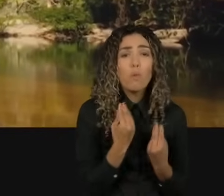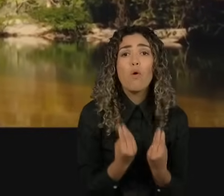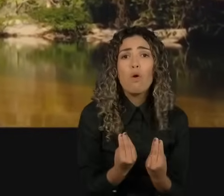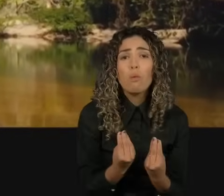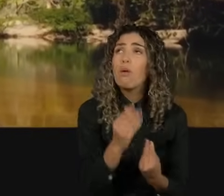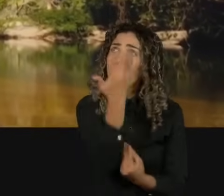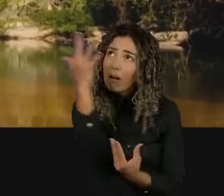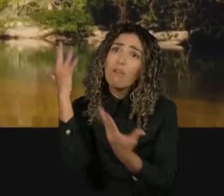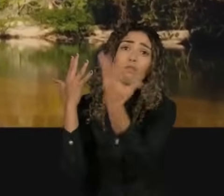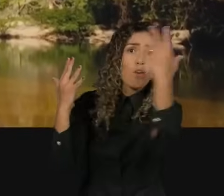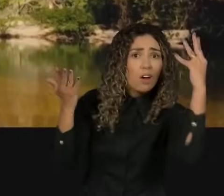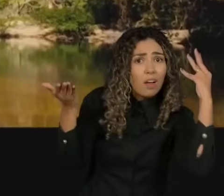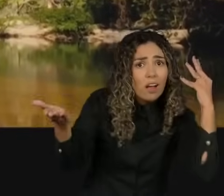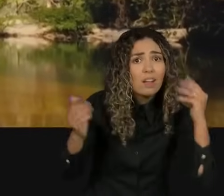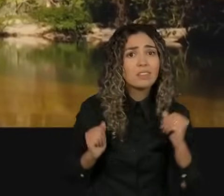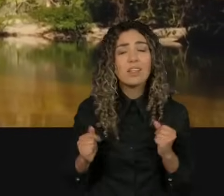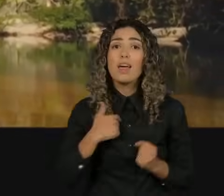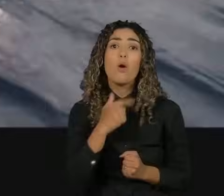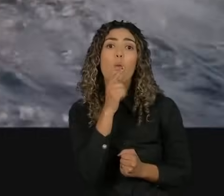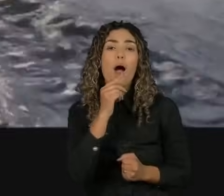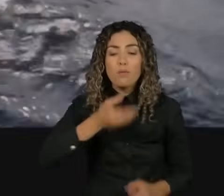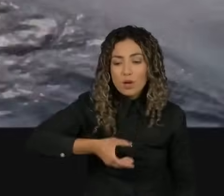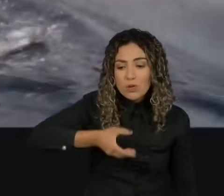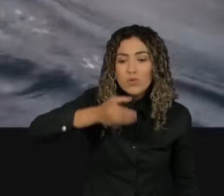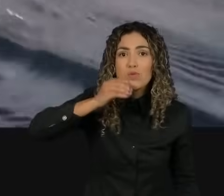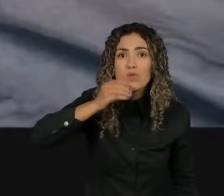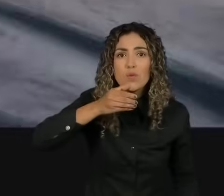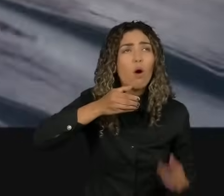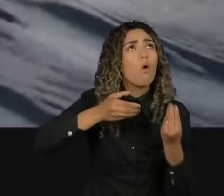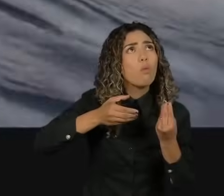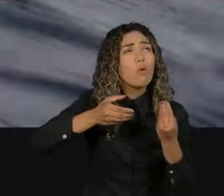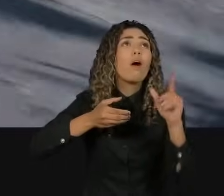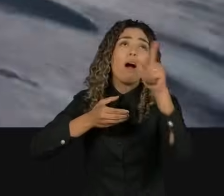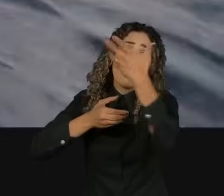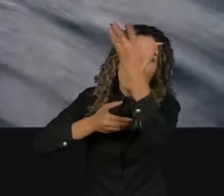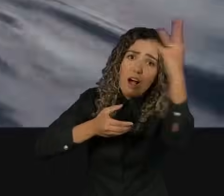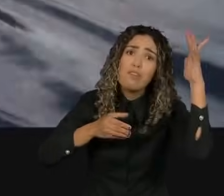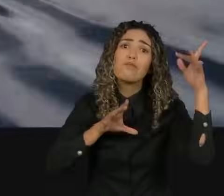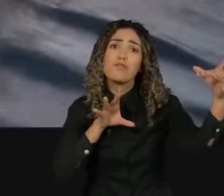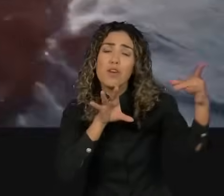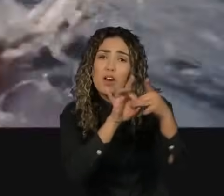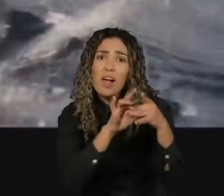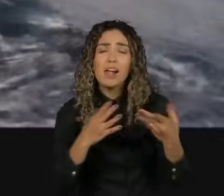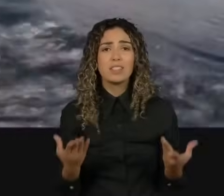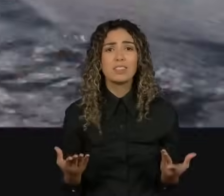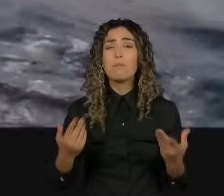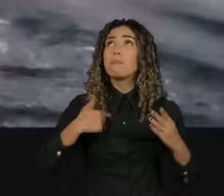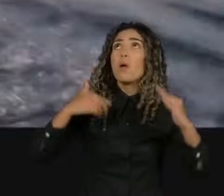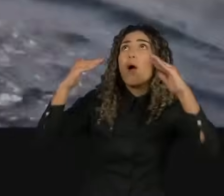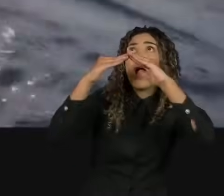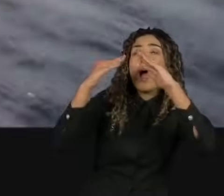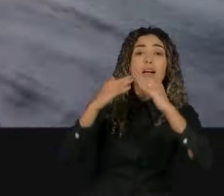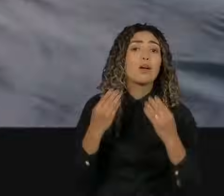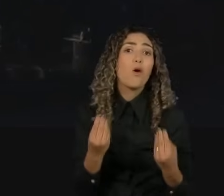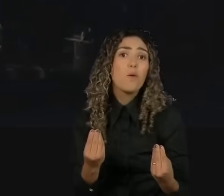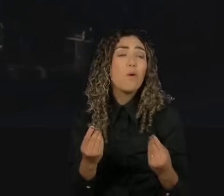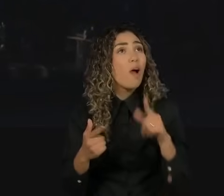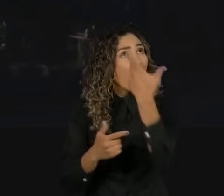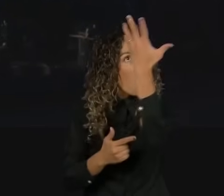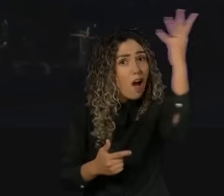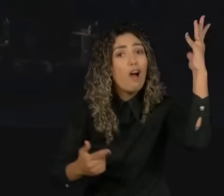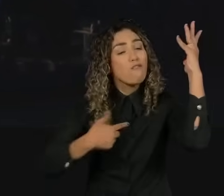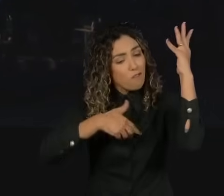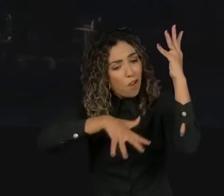água para a gente beber, é a floresta que protege a gente, que dá casa para a gente. É através